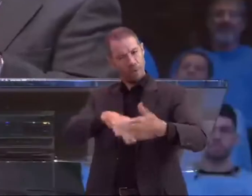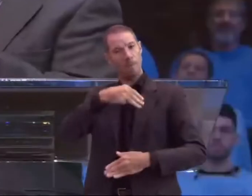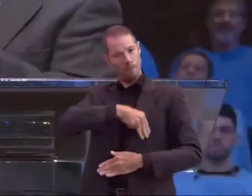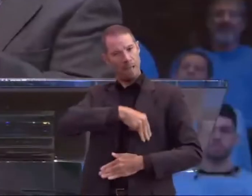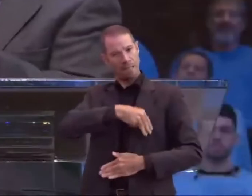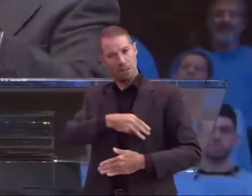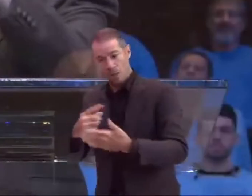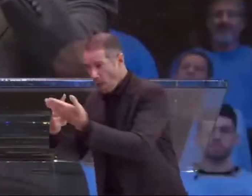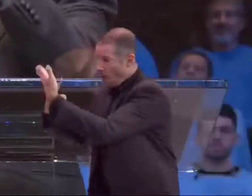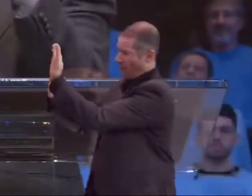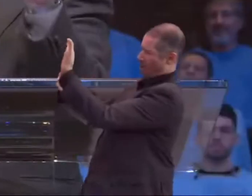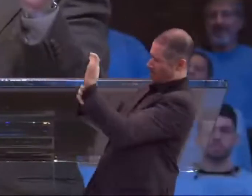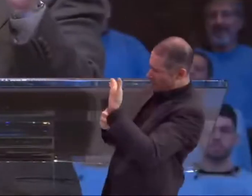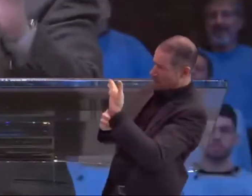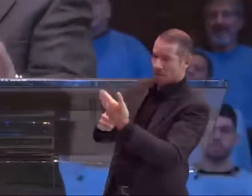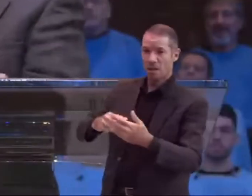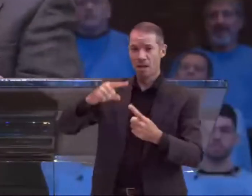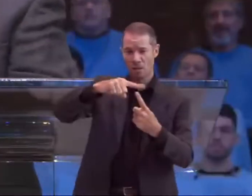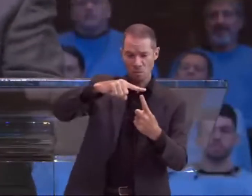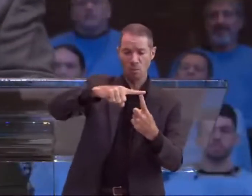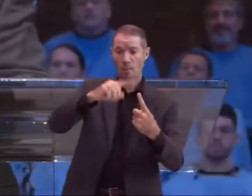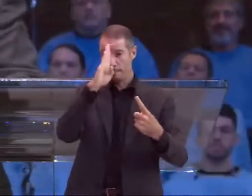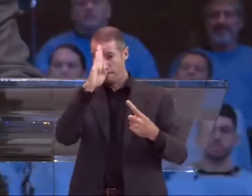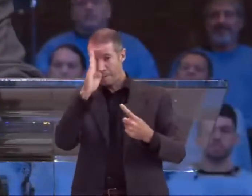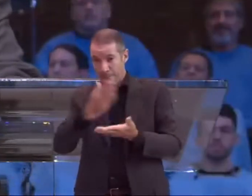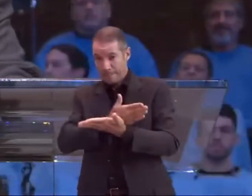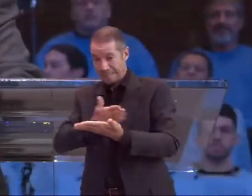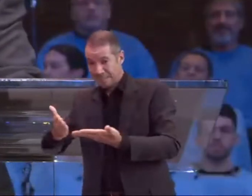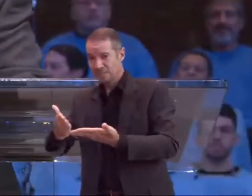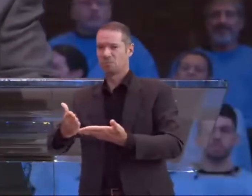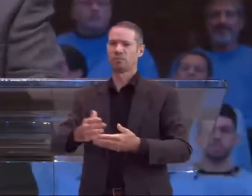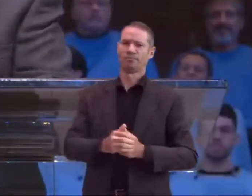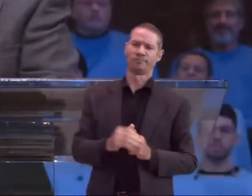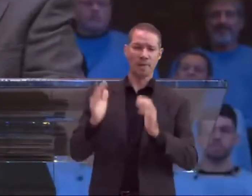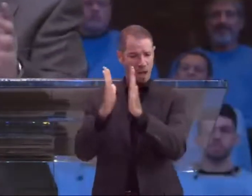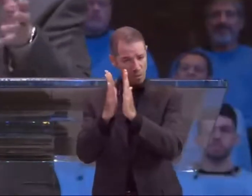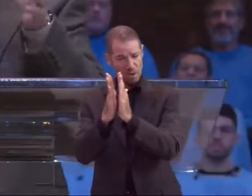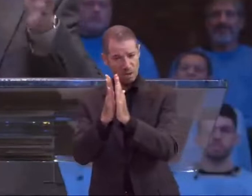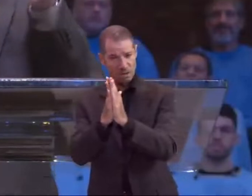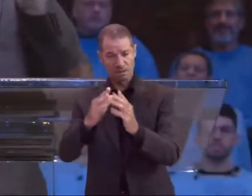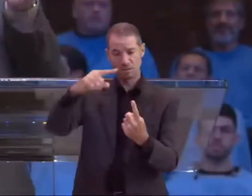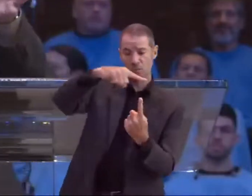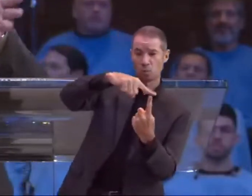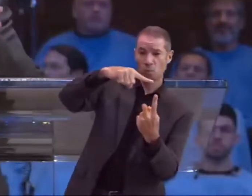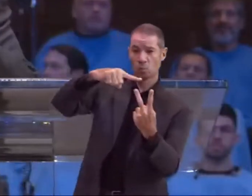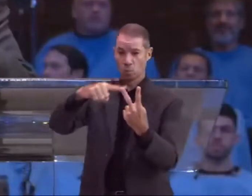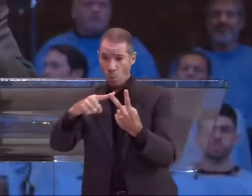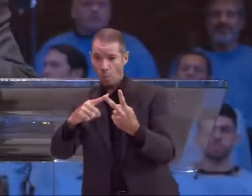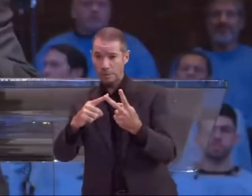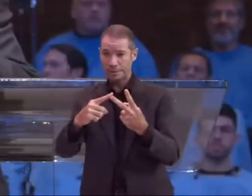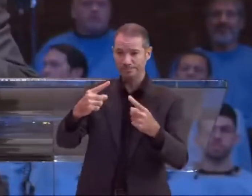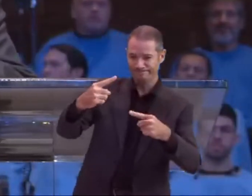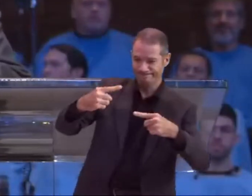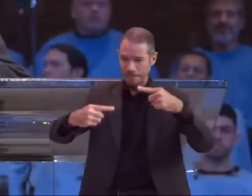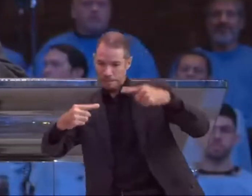nos apresentar um dos princípios sobre a oração, na forma de 2 contrastes